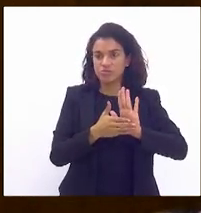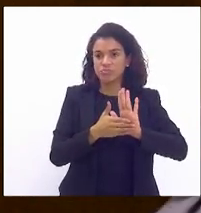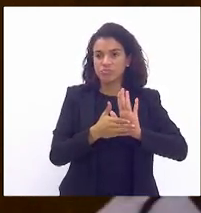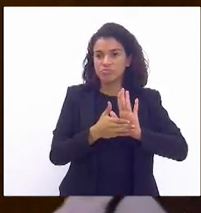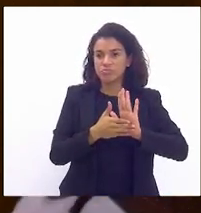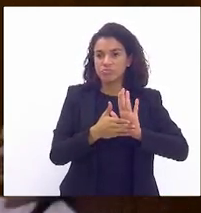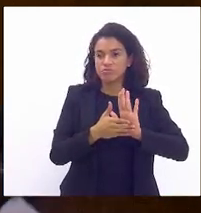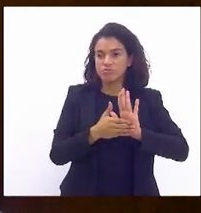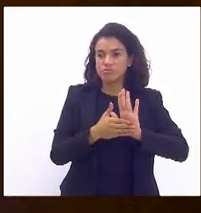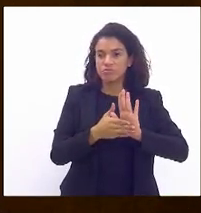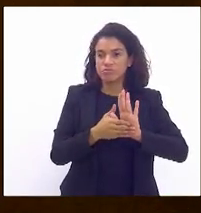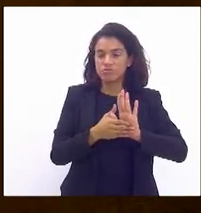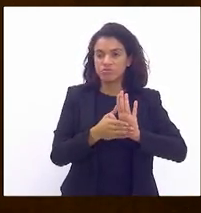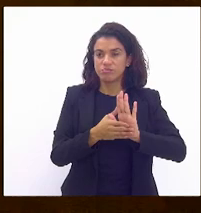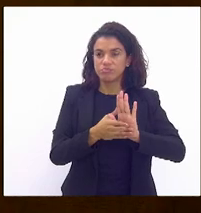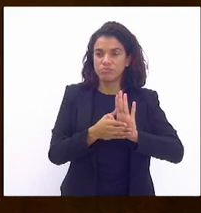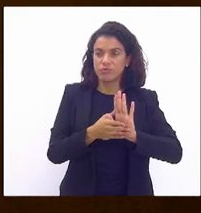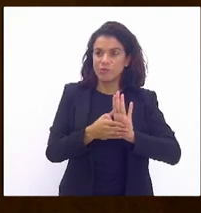onde...